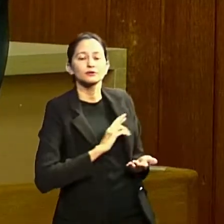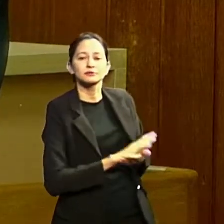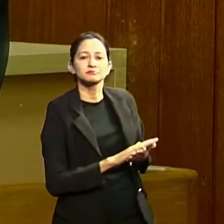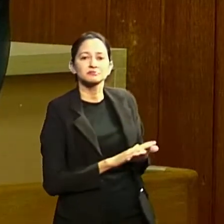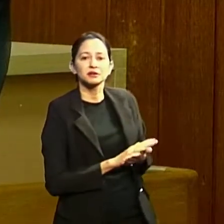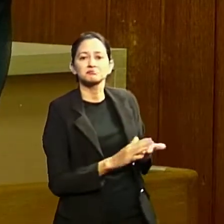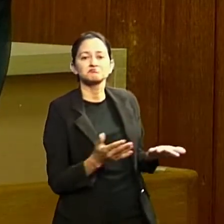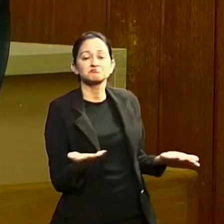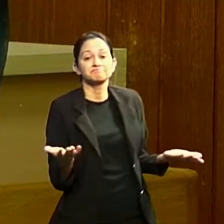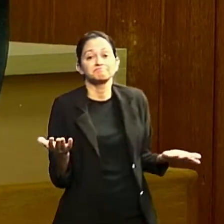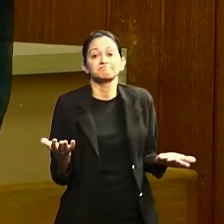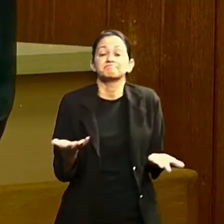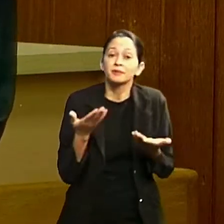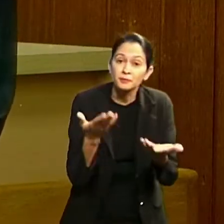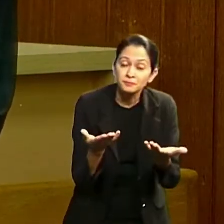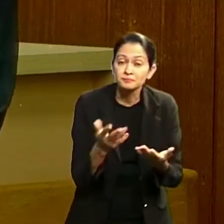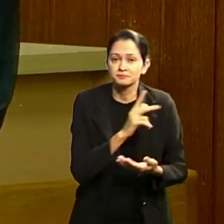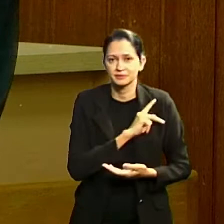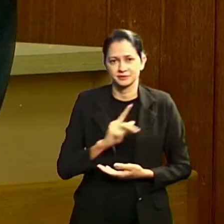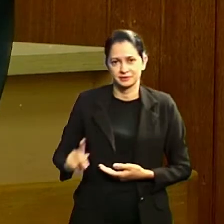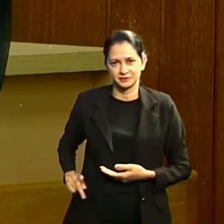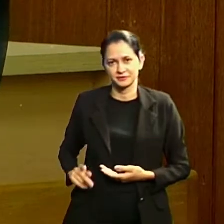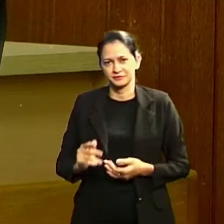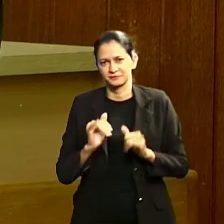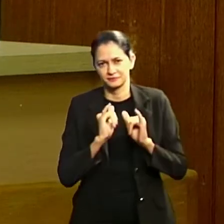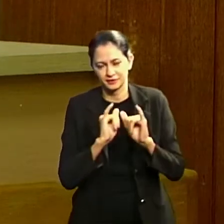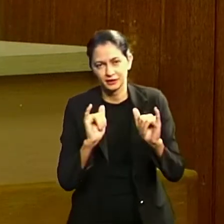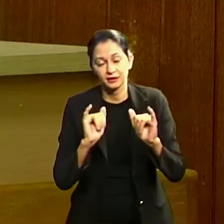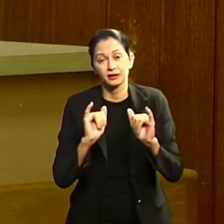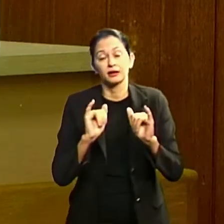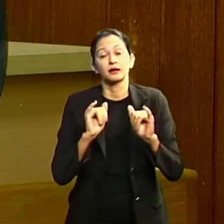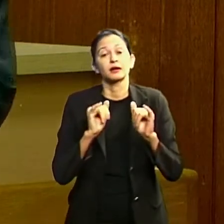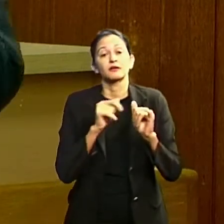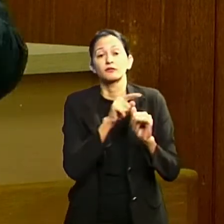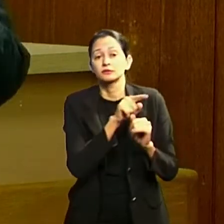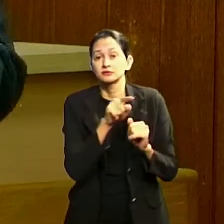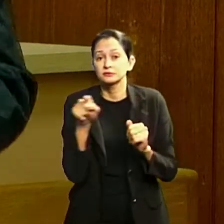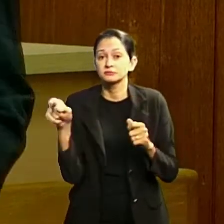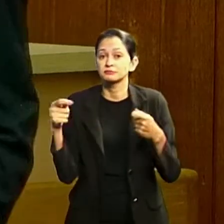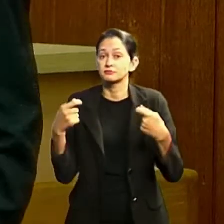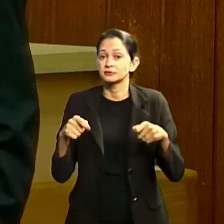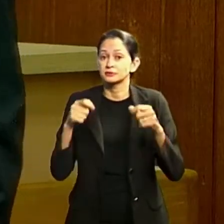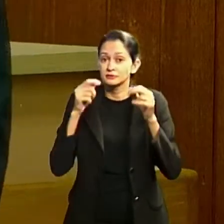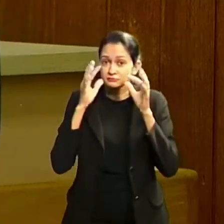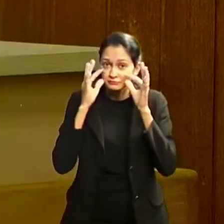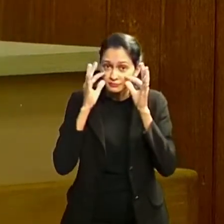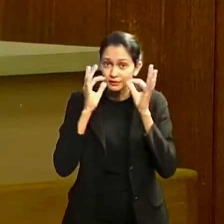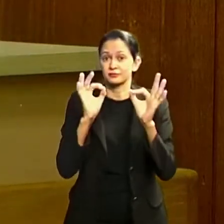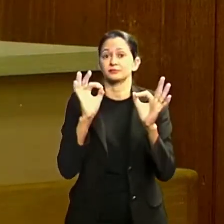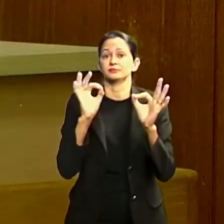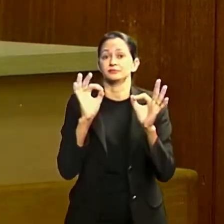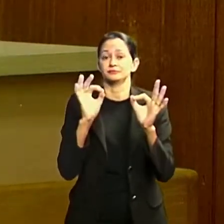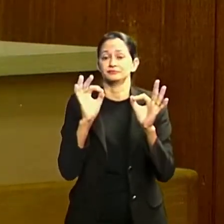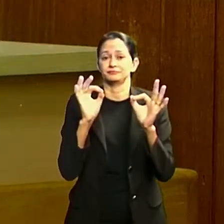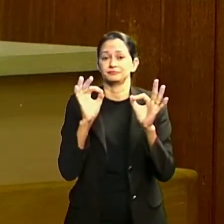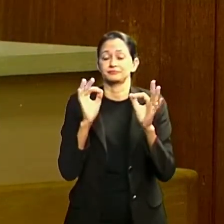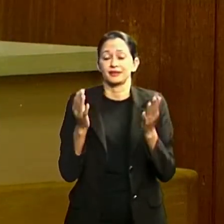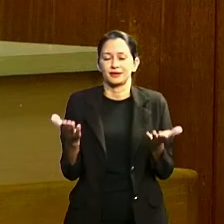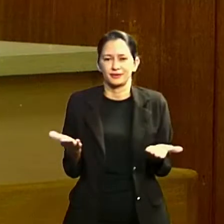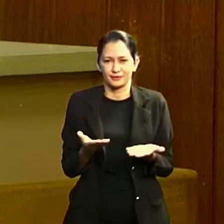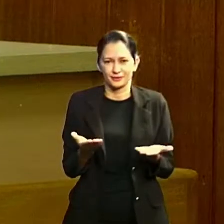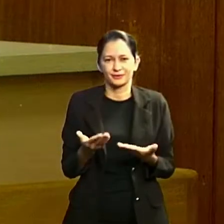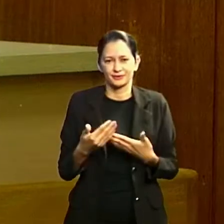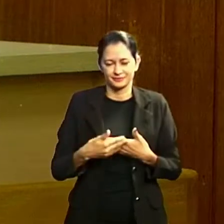presidente, eu quero aqui também fazer um alerta que todos nós temos colocado, que